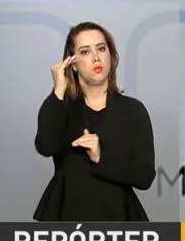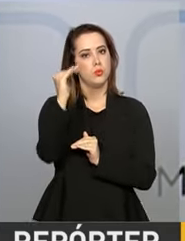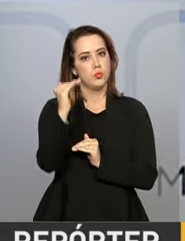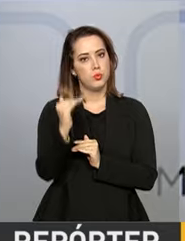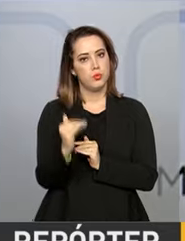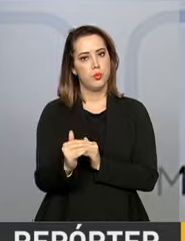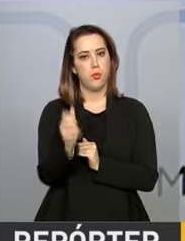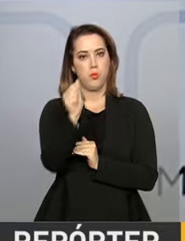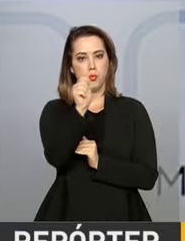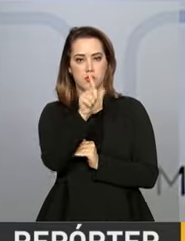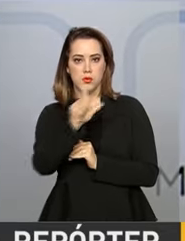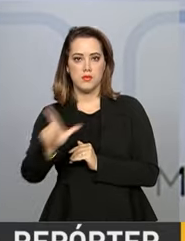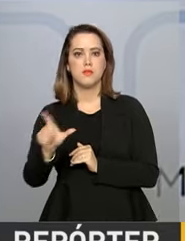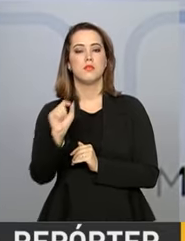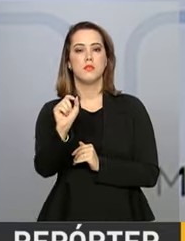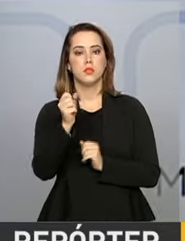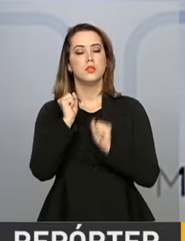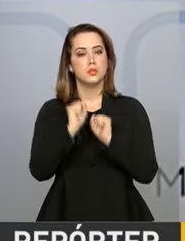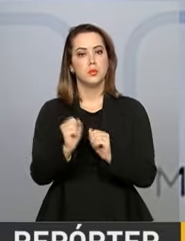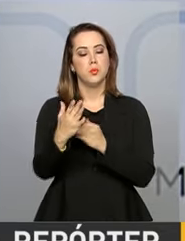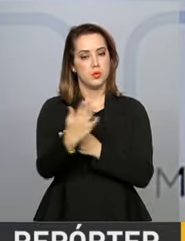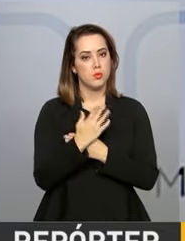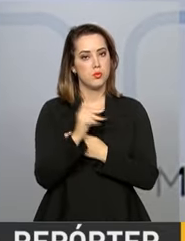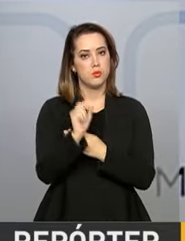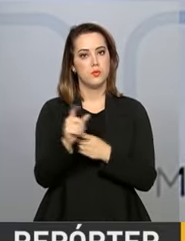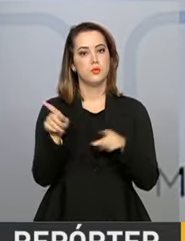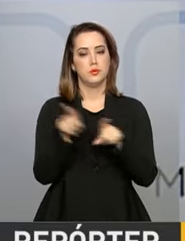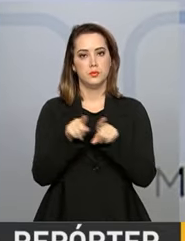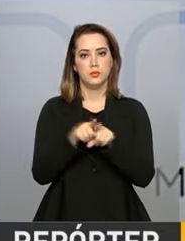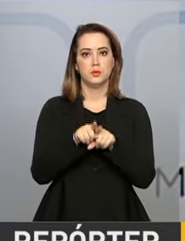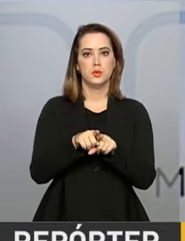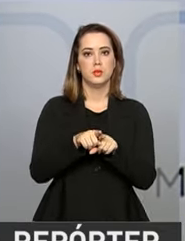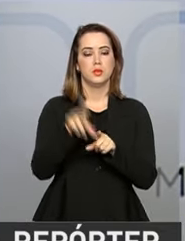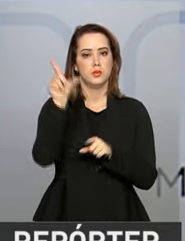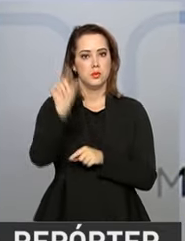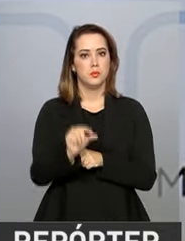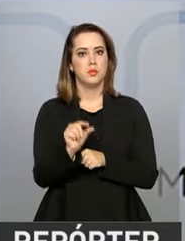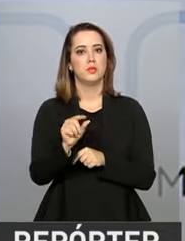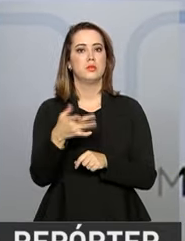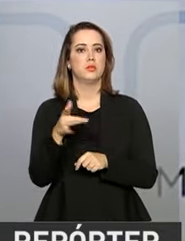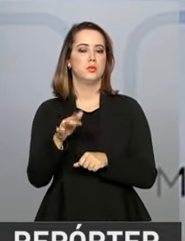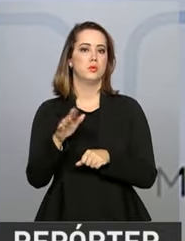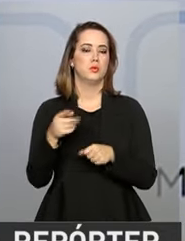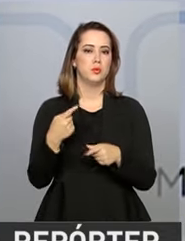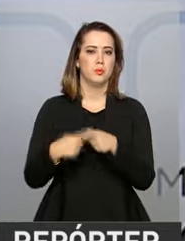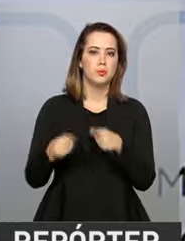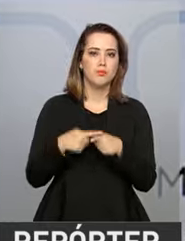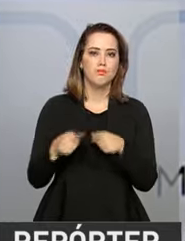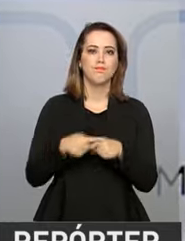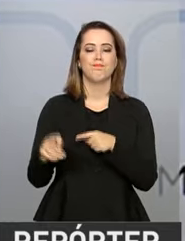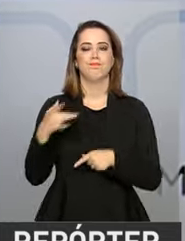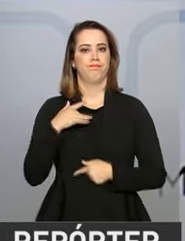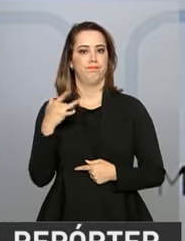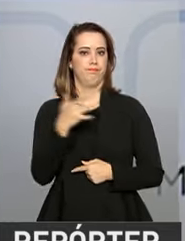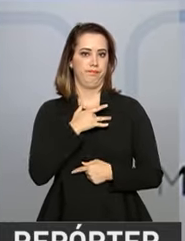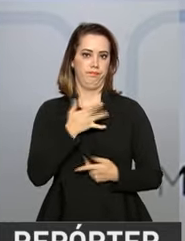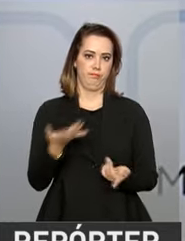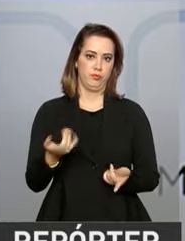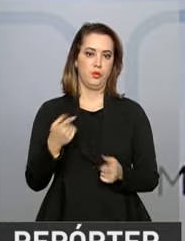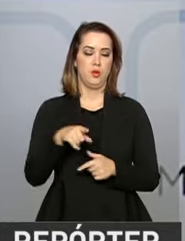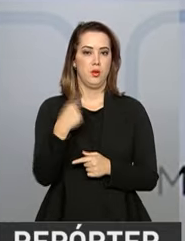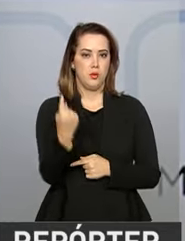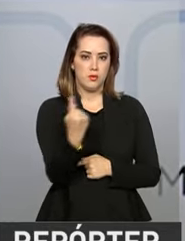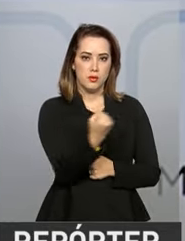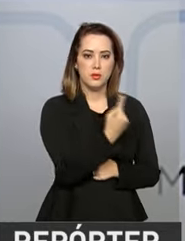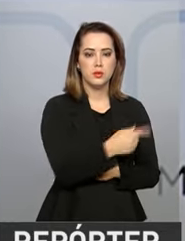consumo e que isso possa nos ajudar a reduzir as demandas na área de saúde, que cada cidadão brasileiro, cuidando